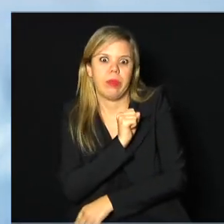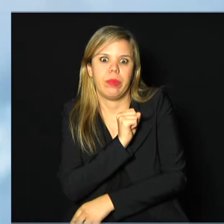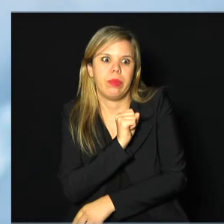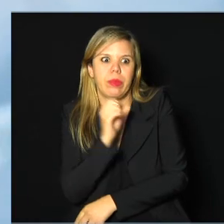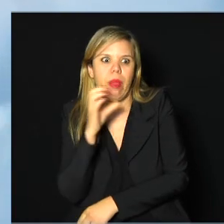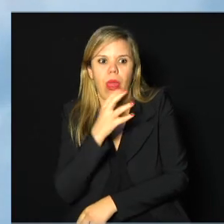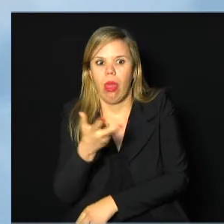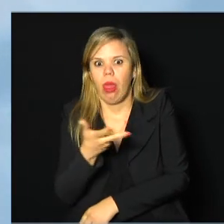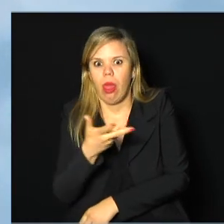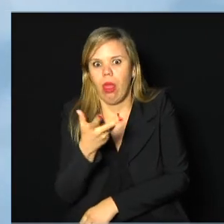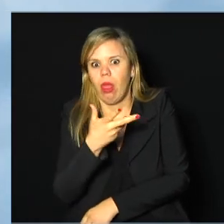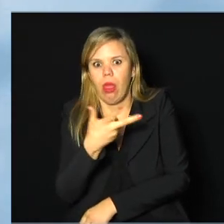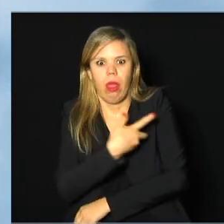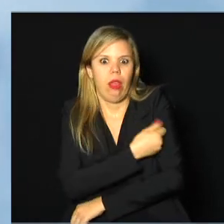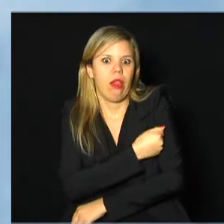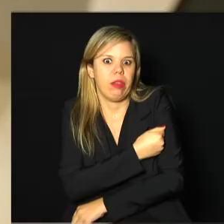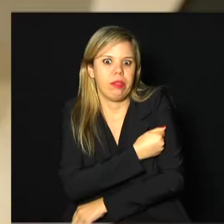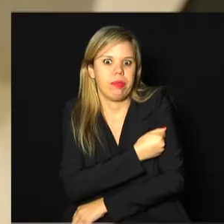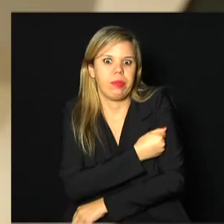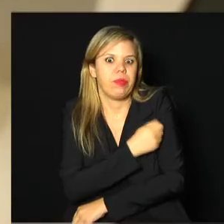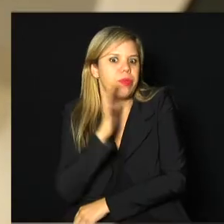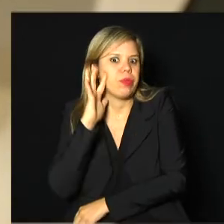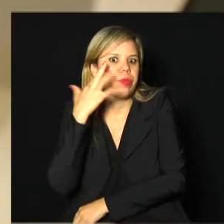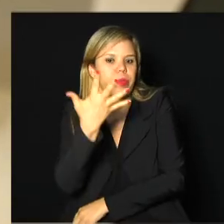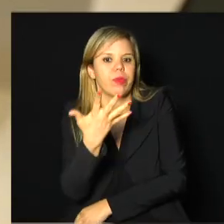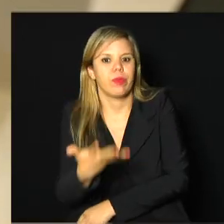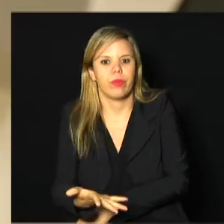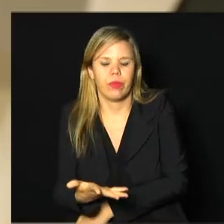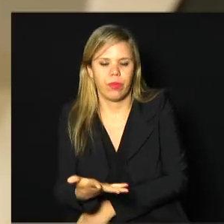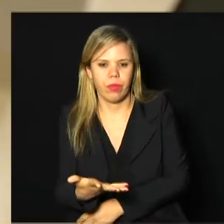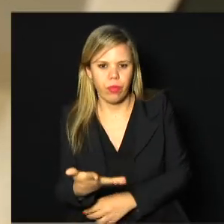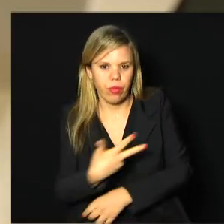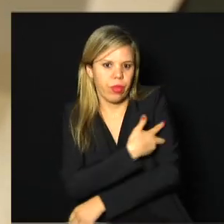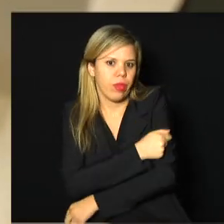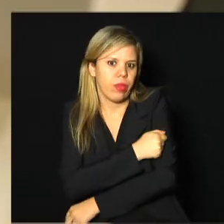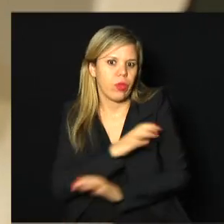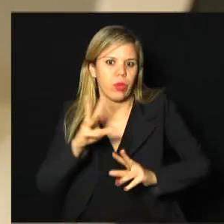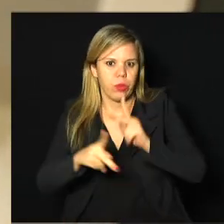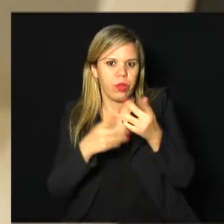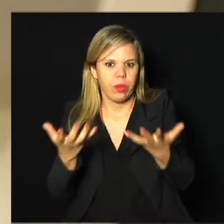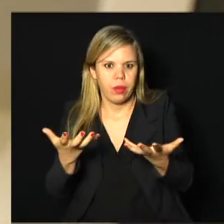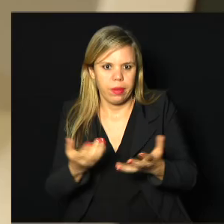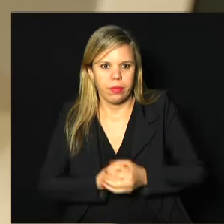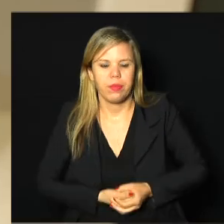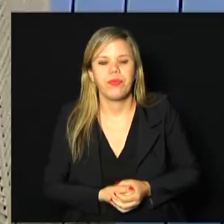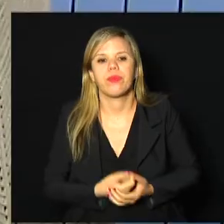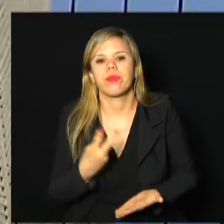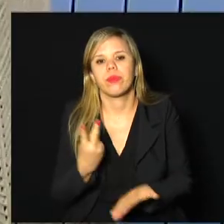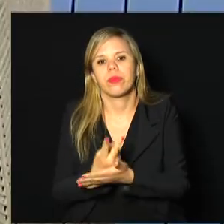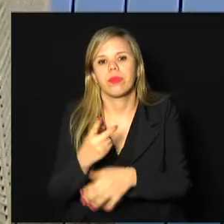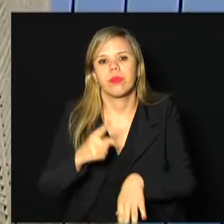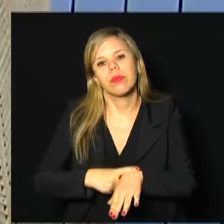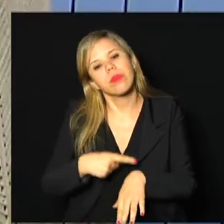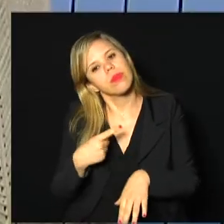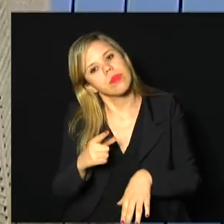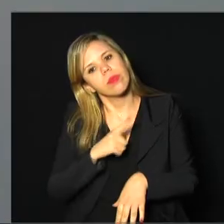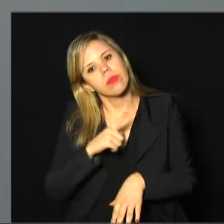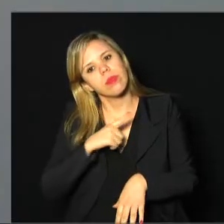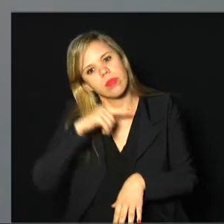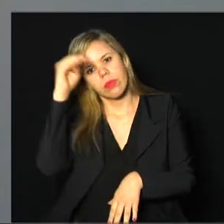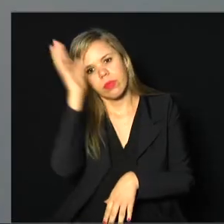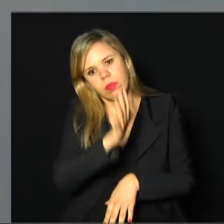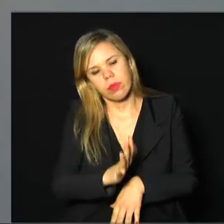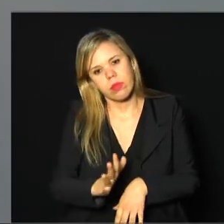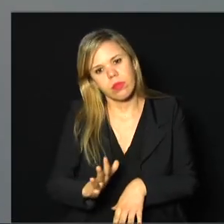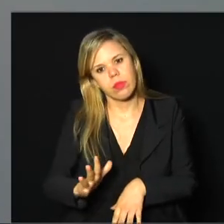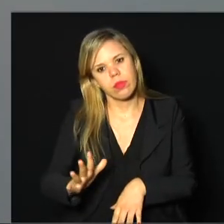Tá vendo uma E corrida, né, atrás de uma solução. isso, uma corrida da vacina, todo mundo querendo. Ao mesmo tempo, nós temos